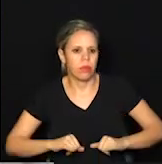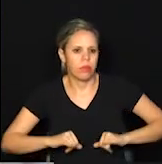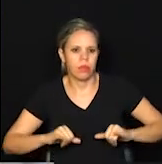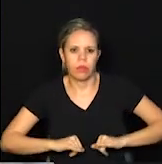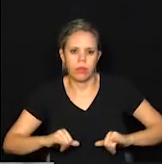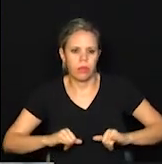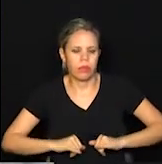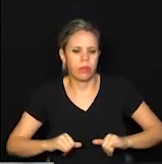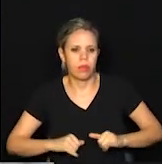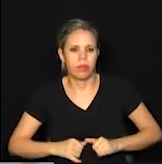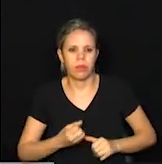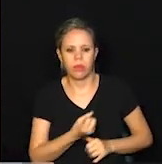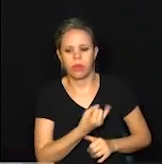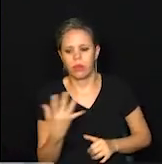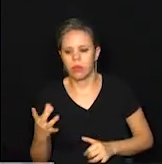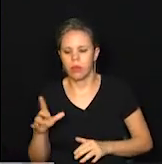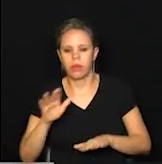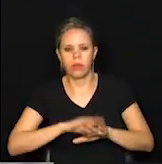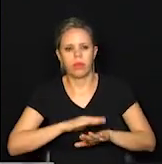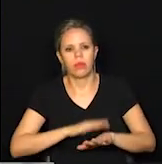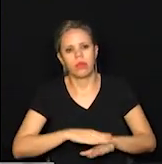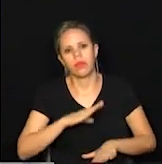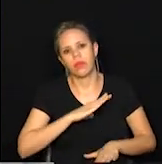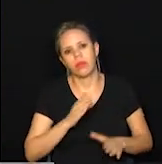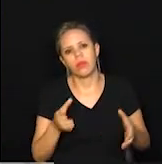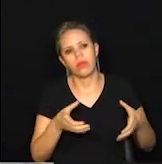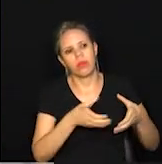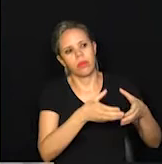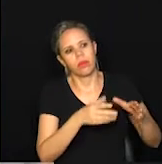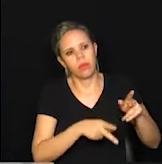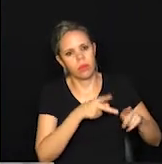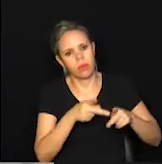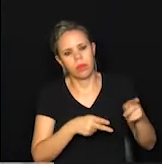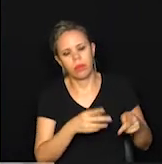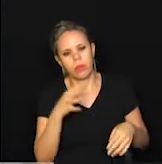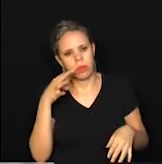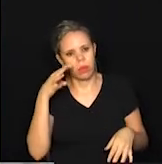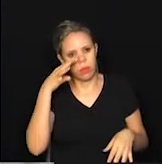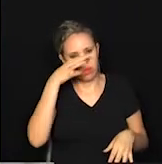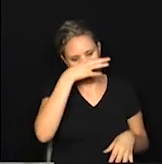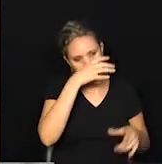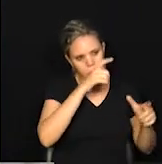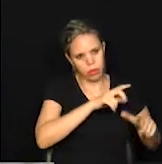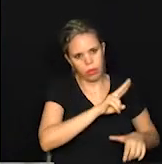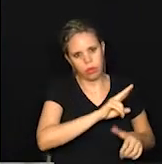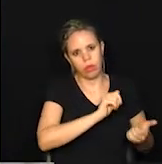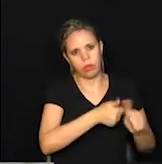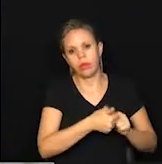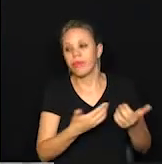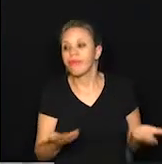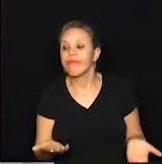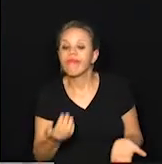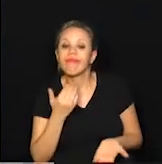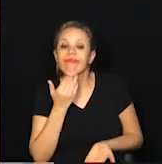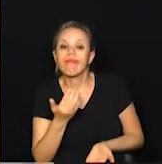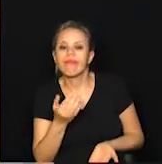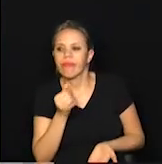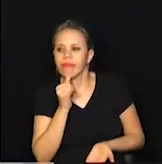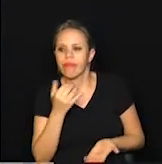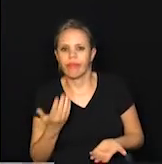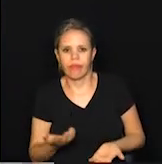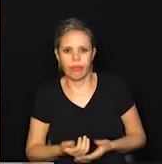um pedaço e do outro lado da cidade as pessoas utilizarem de espaço esportivo